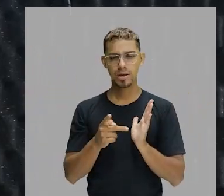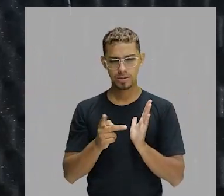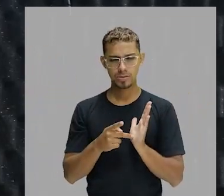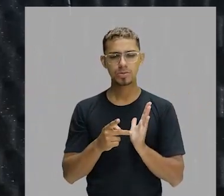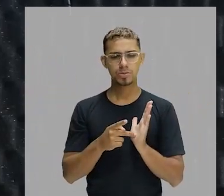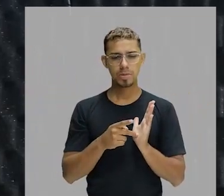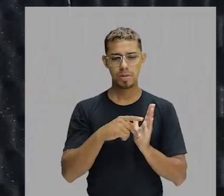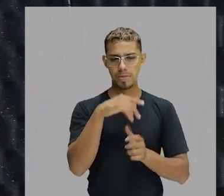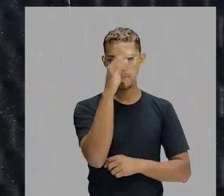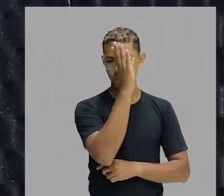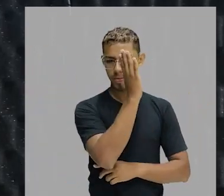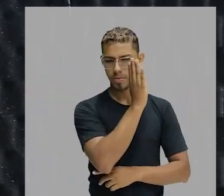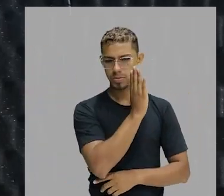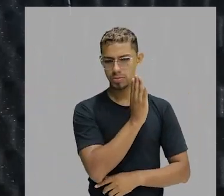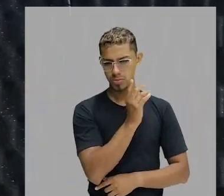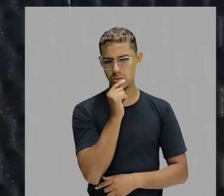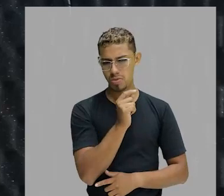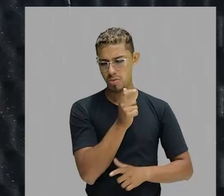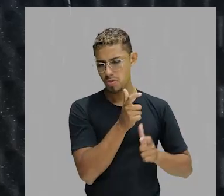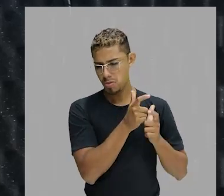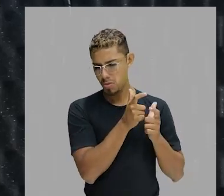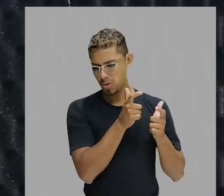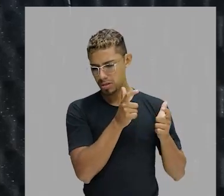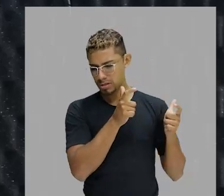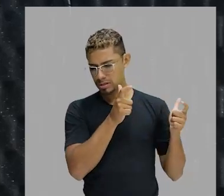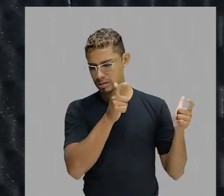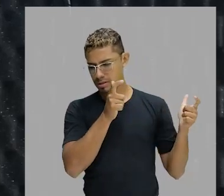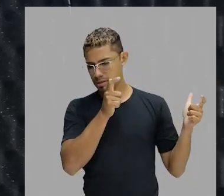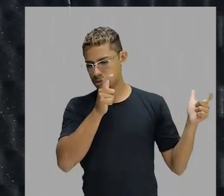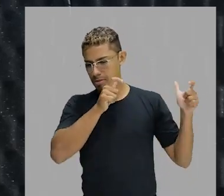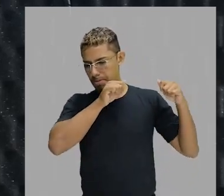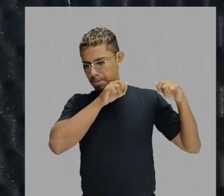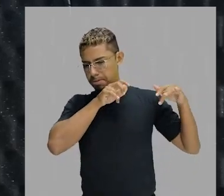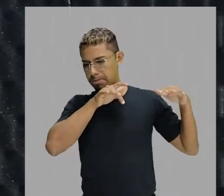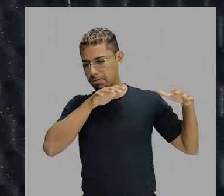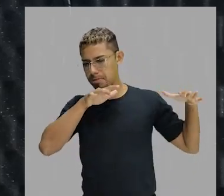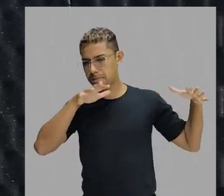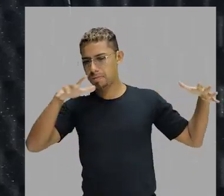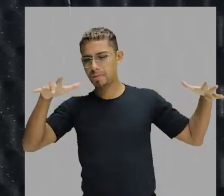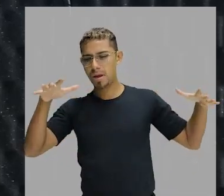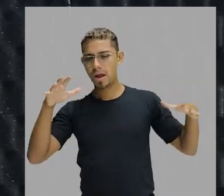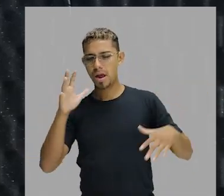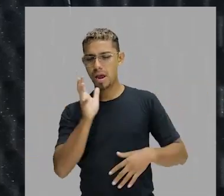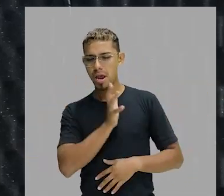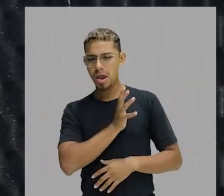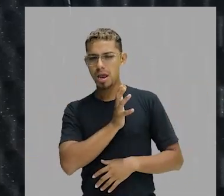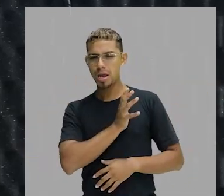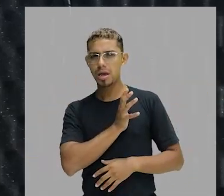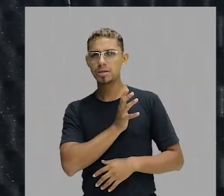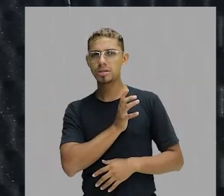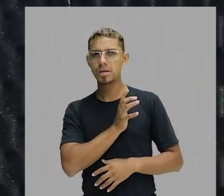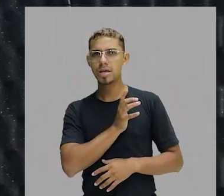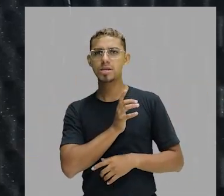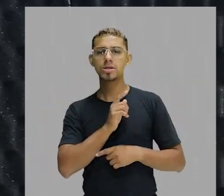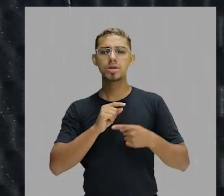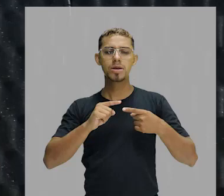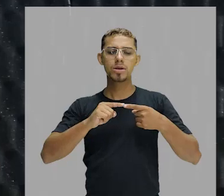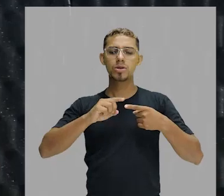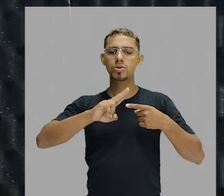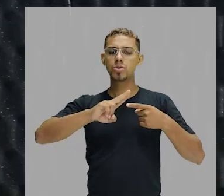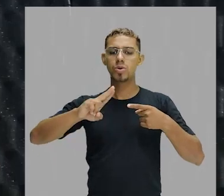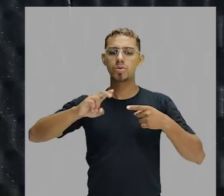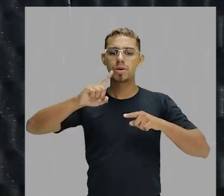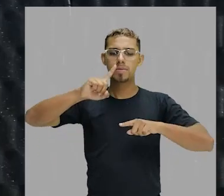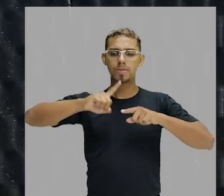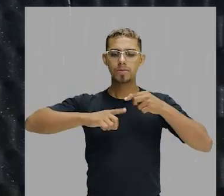natural imensa. Só para vocês terem noção, galera, estima-se, né, que 15% de todas as espécies conhecidas no mundo estejam aqui